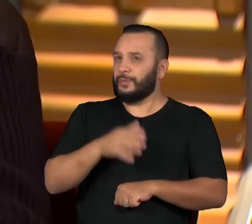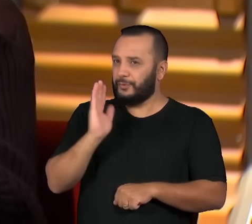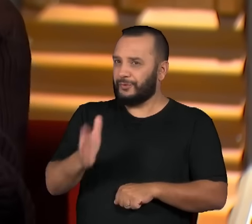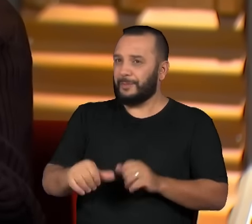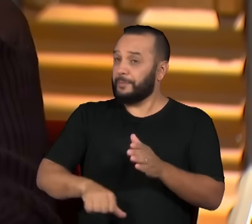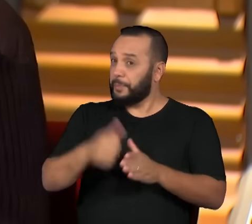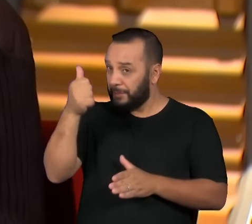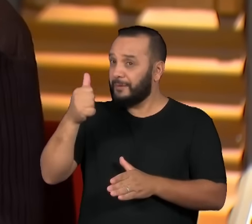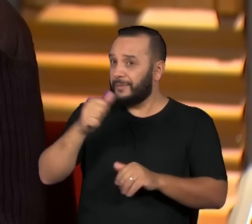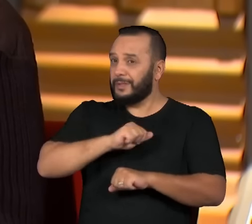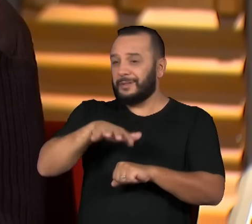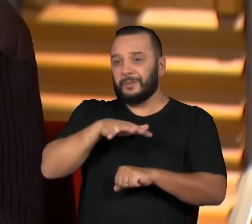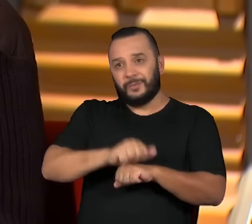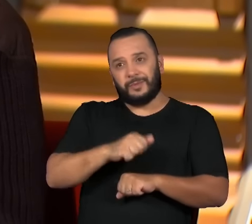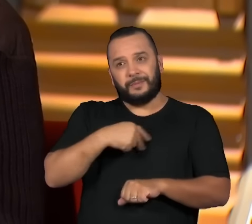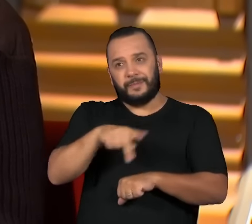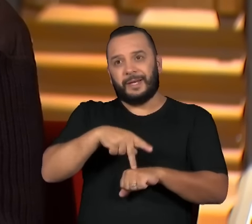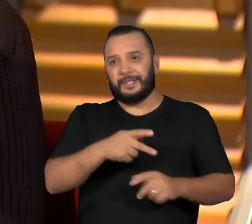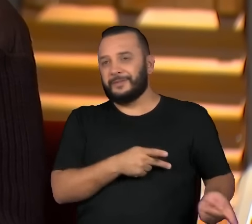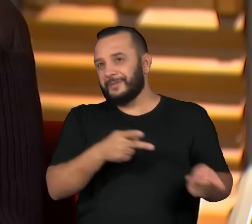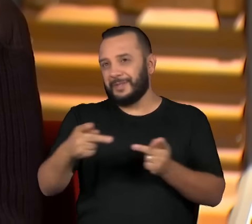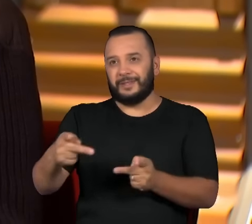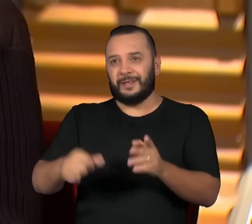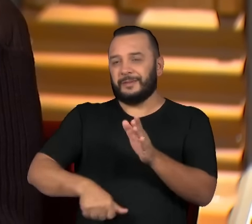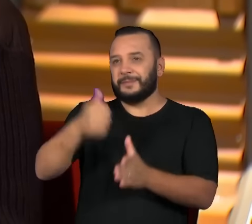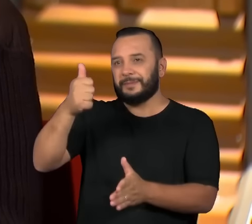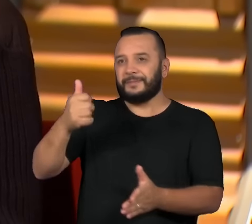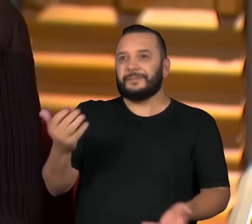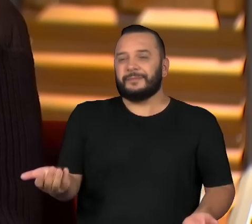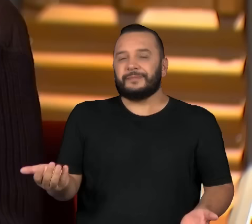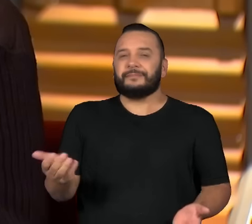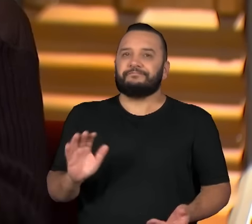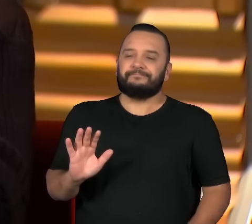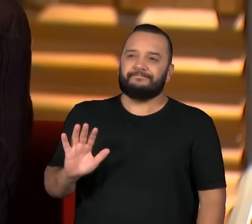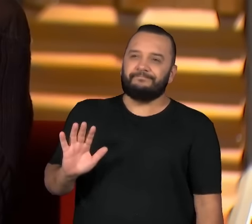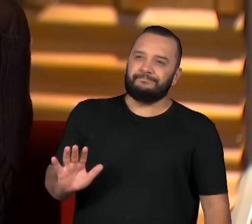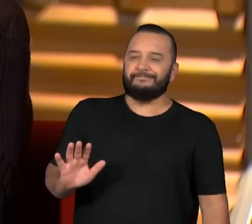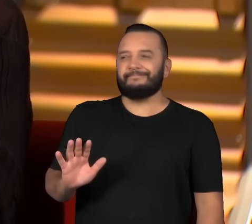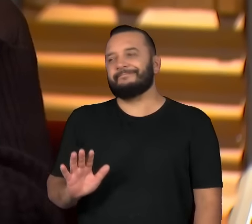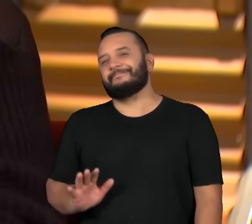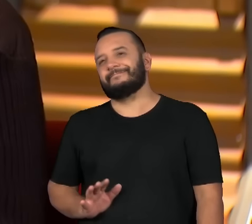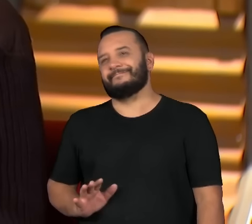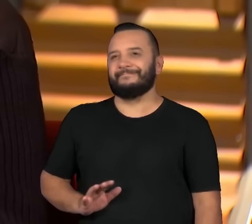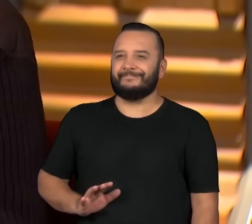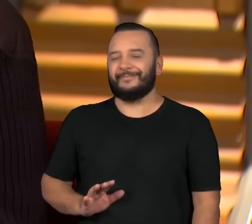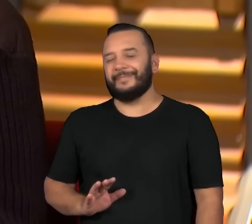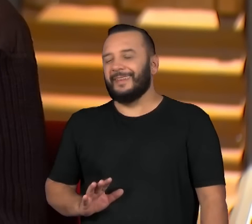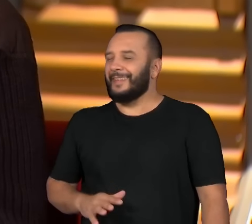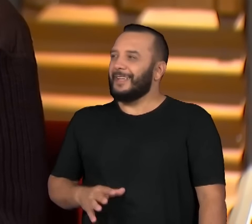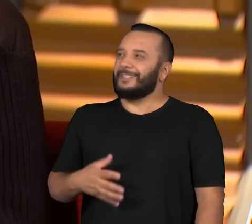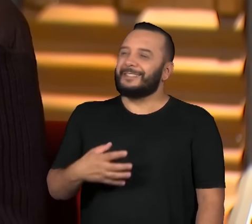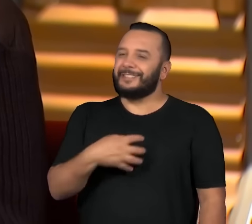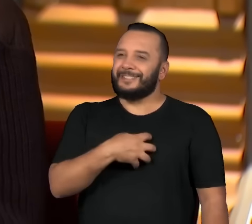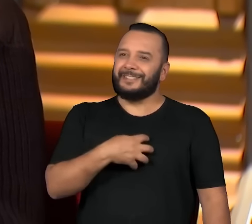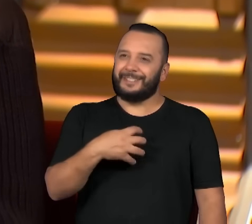vai ser mais um país que a gente vai visitar, né, pela primeira vez. Mas, assim, é um estilo realmente